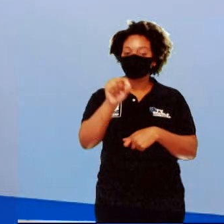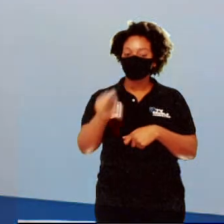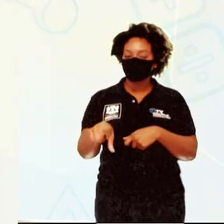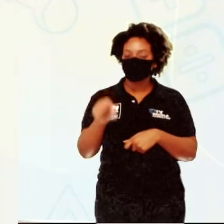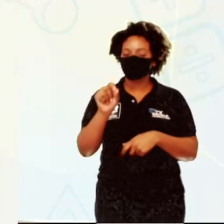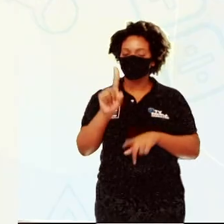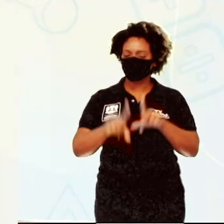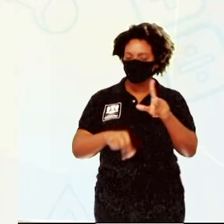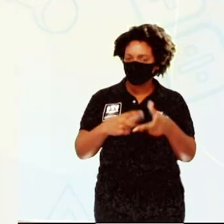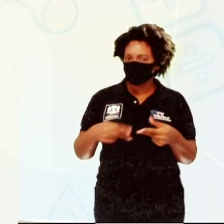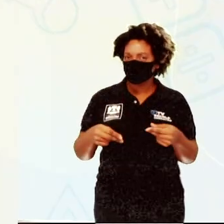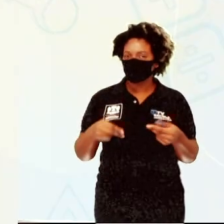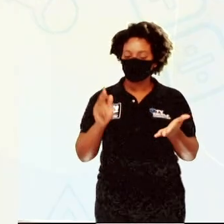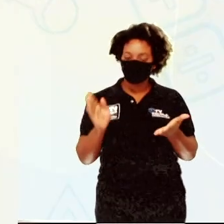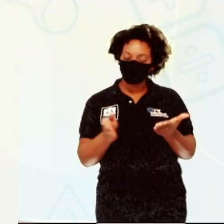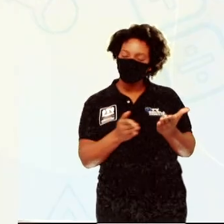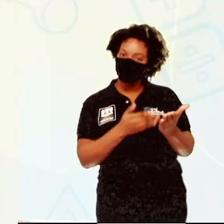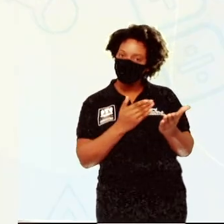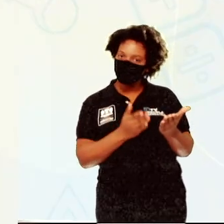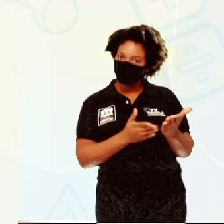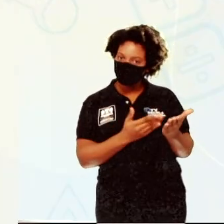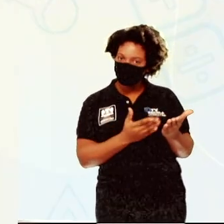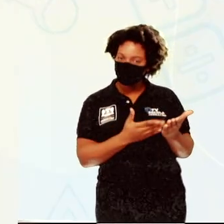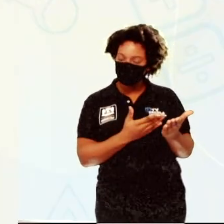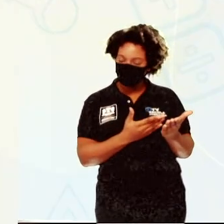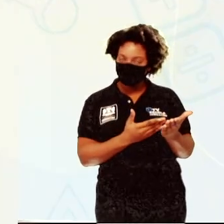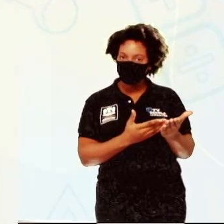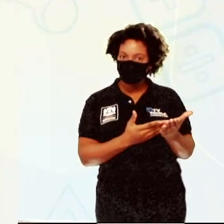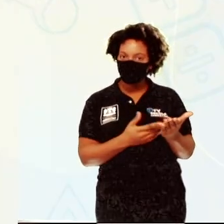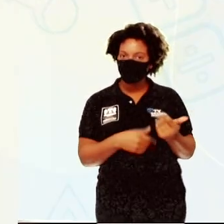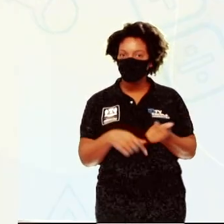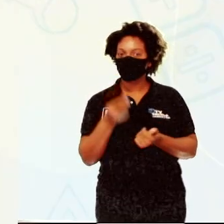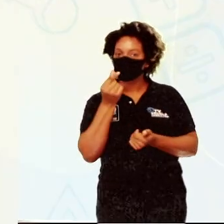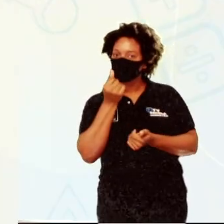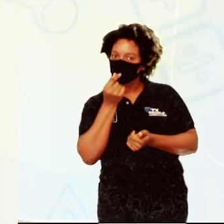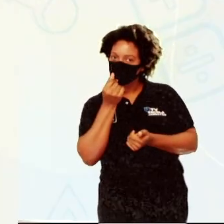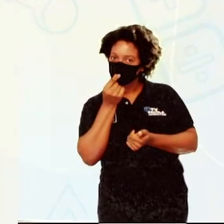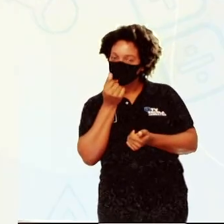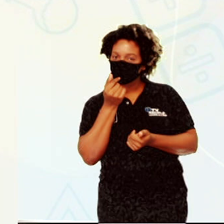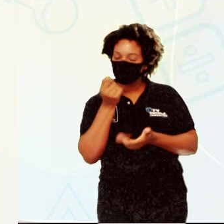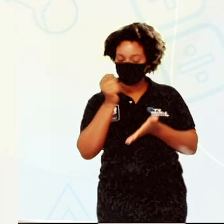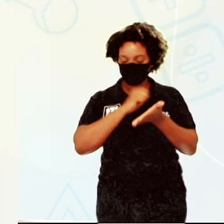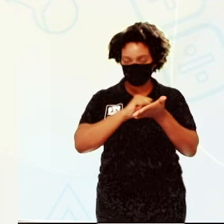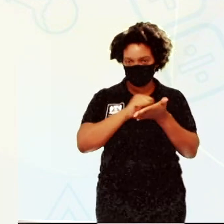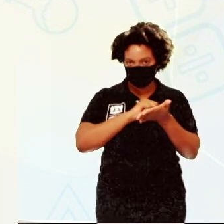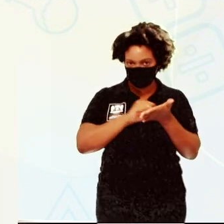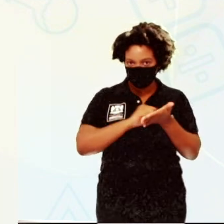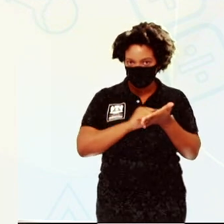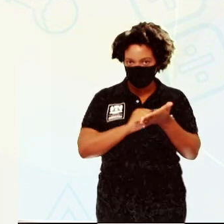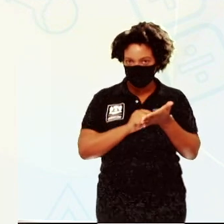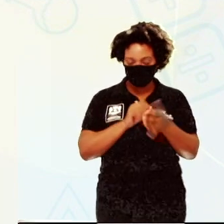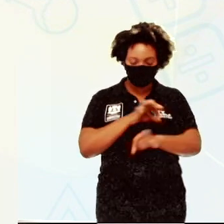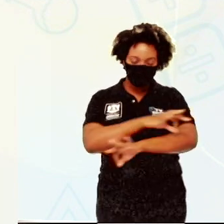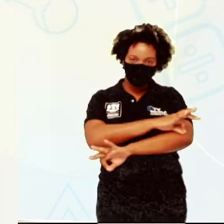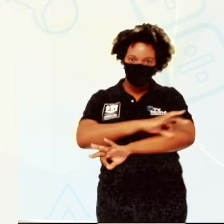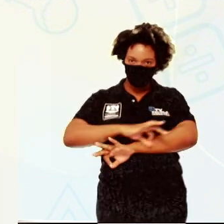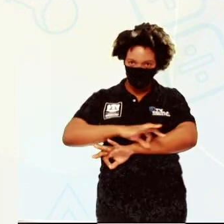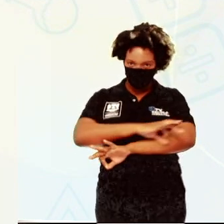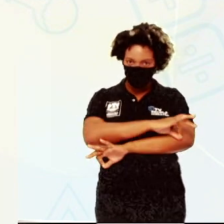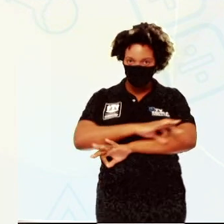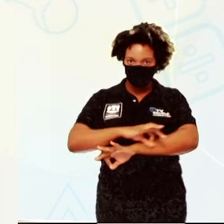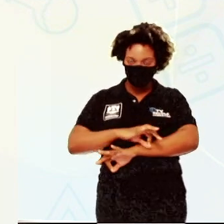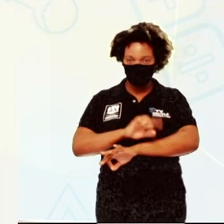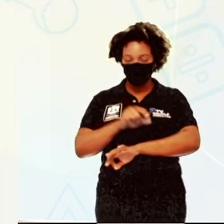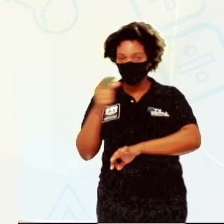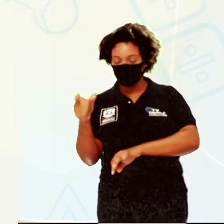seu material. Separa aí o seu caderno, lápis, borracha, régua ou